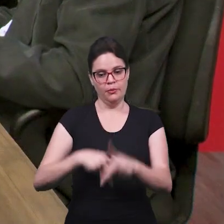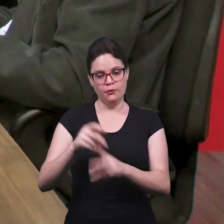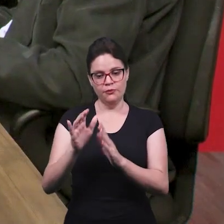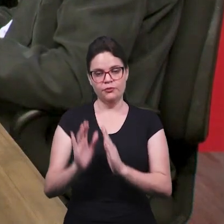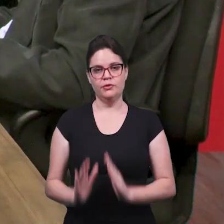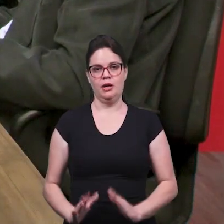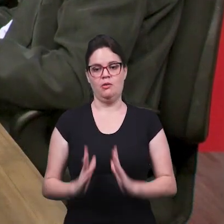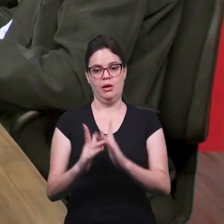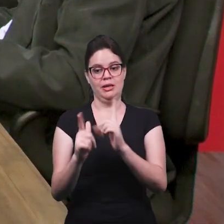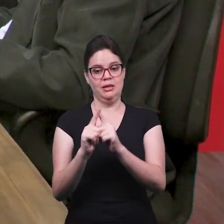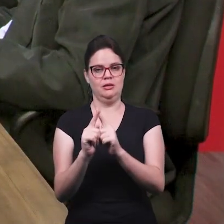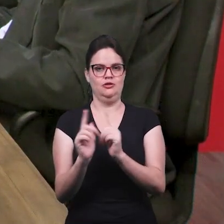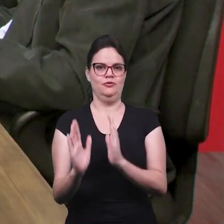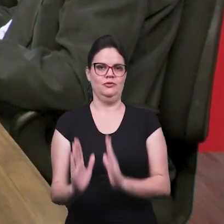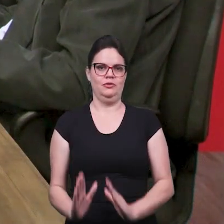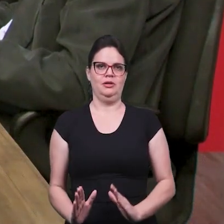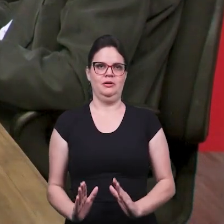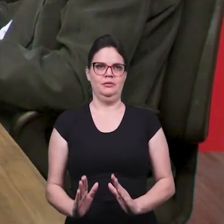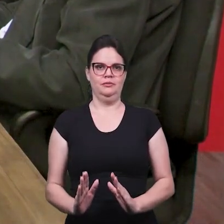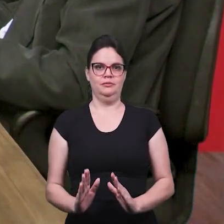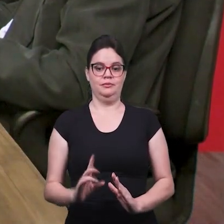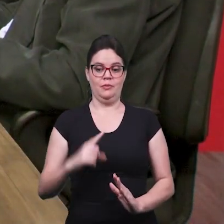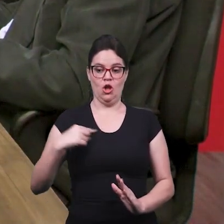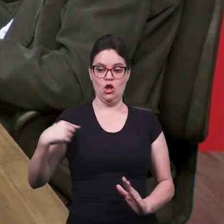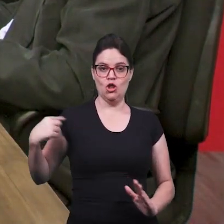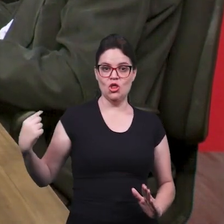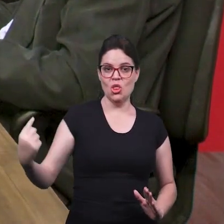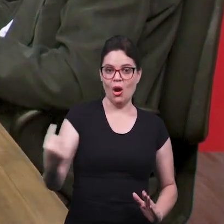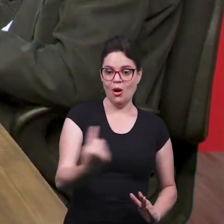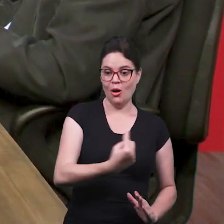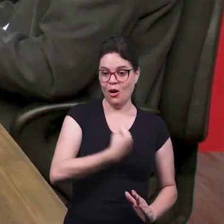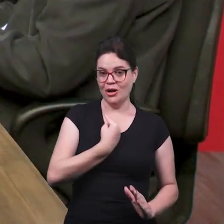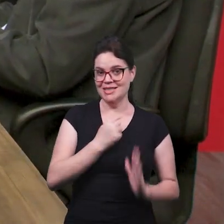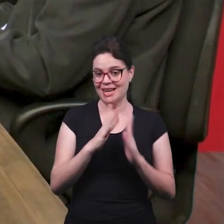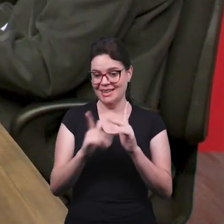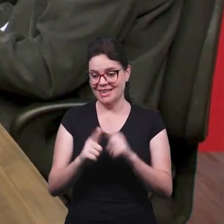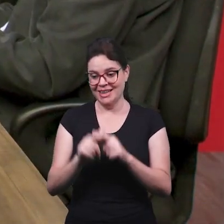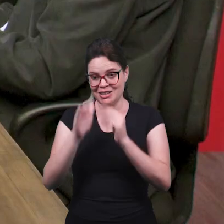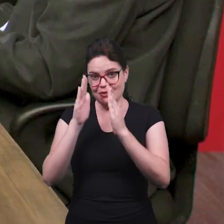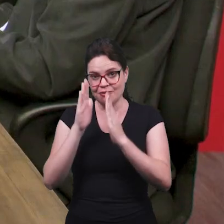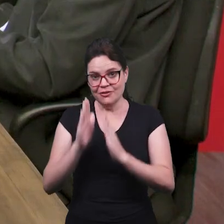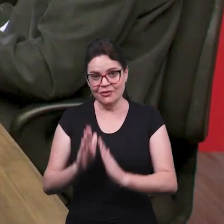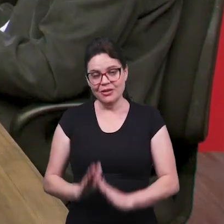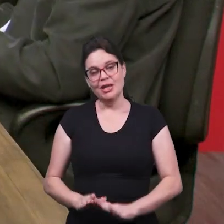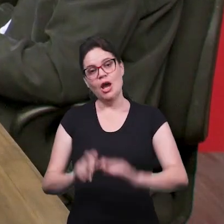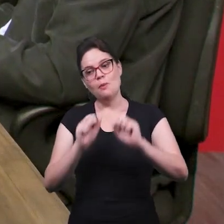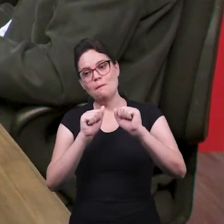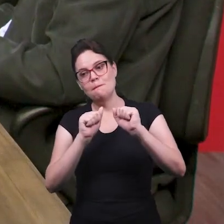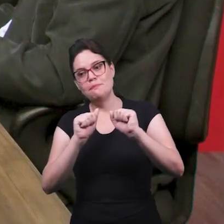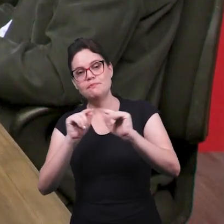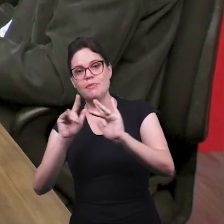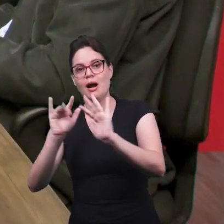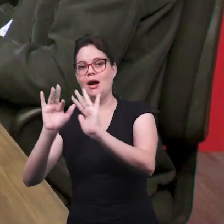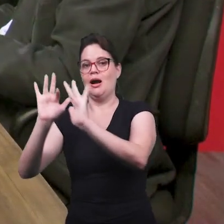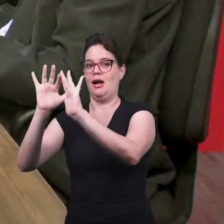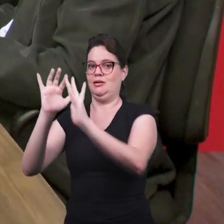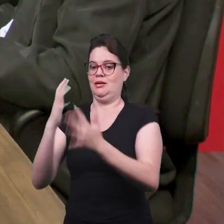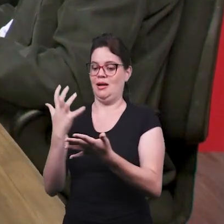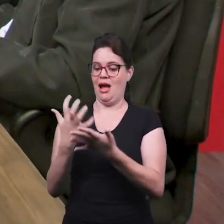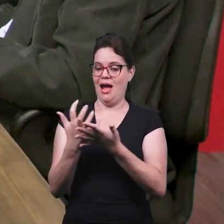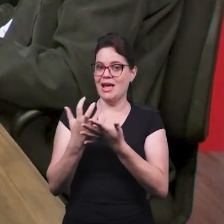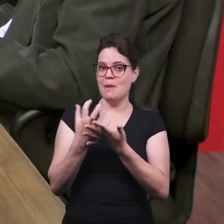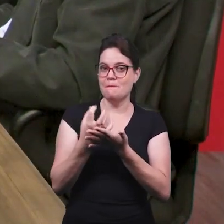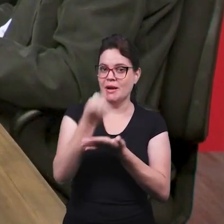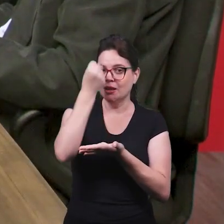assim, nós encontraremos com o Senhor nos ares, ou seja, no arrebatamento, que é